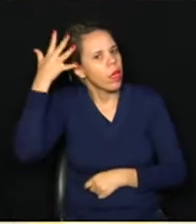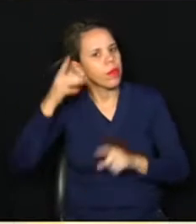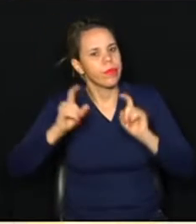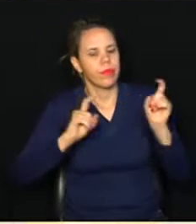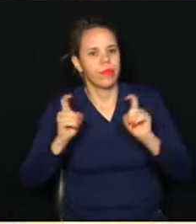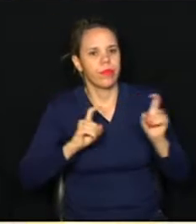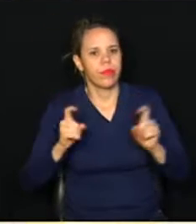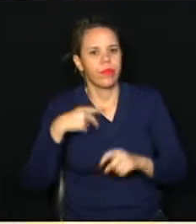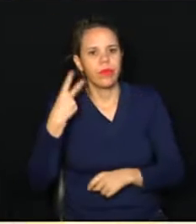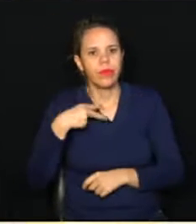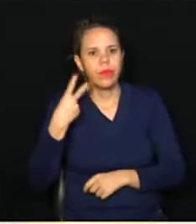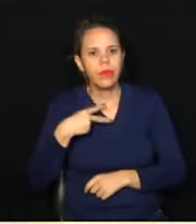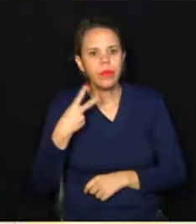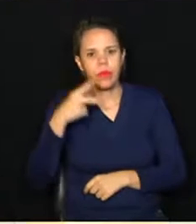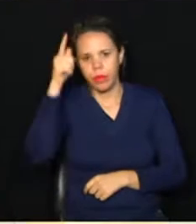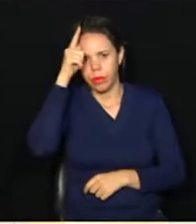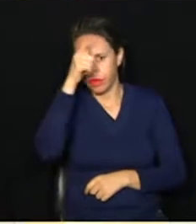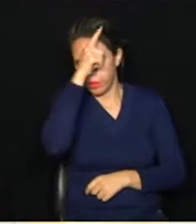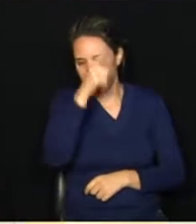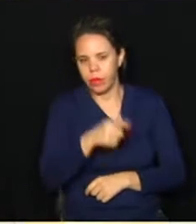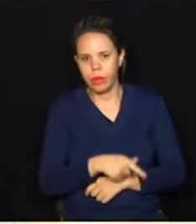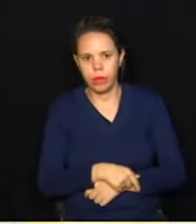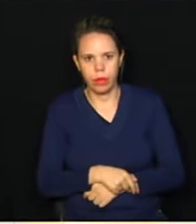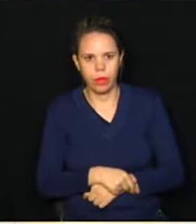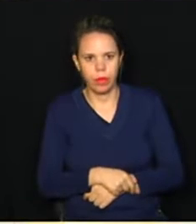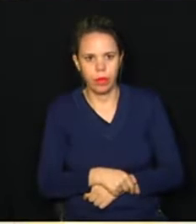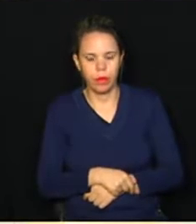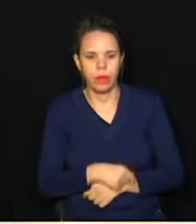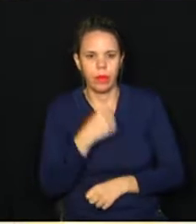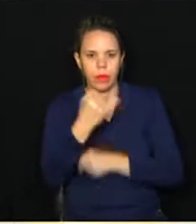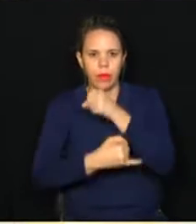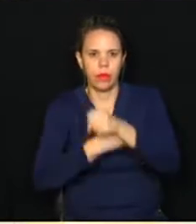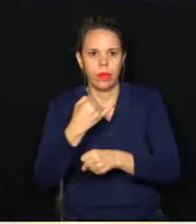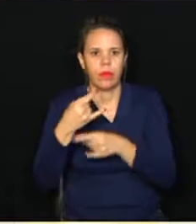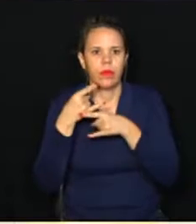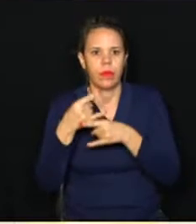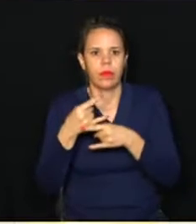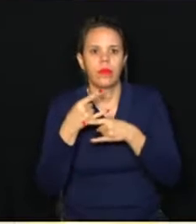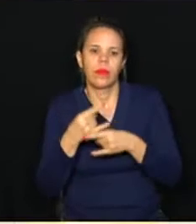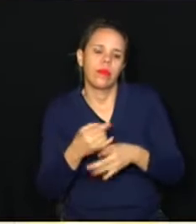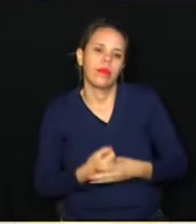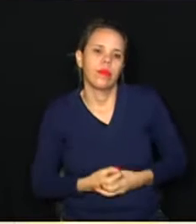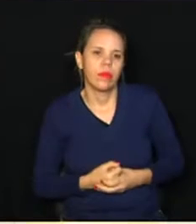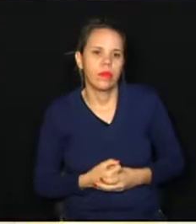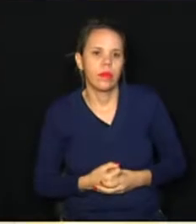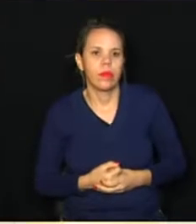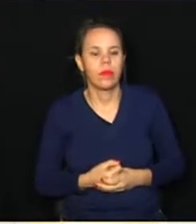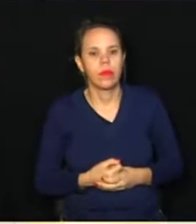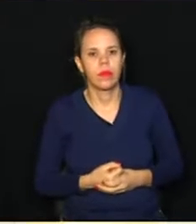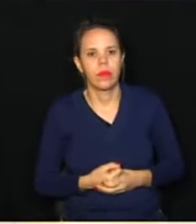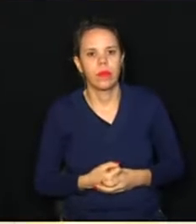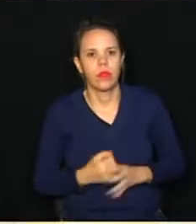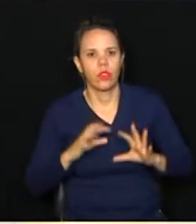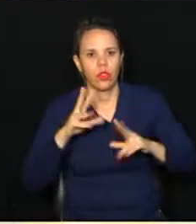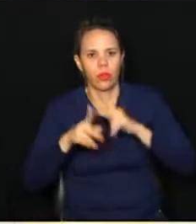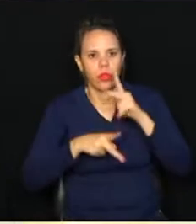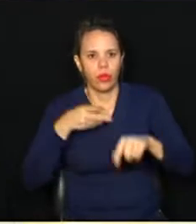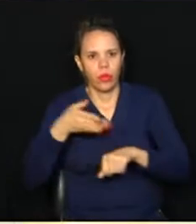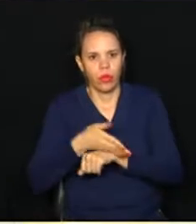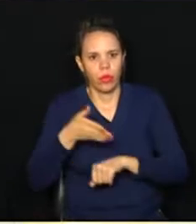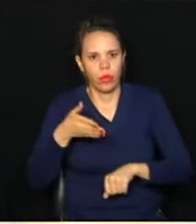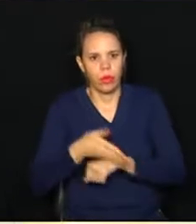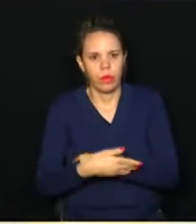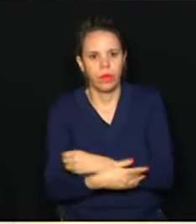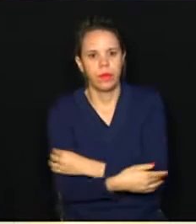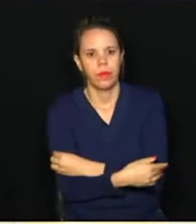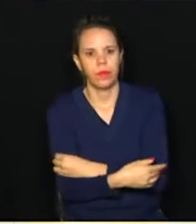mediador o vereador Gustavo Peta e será feito em sistema de deliberação remota total, ou seja, todos os participantes,